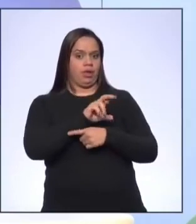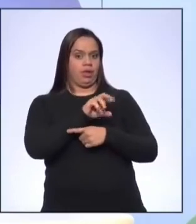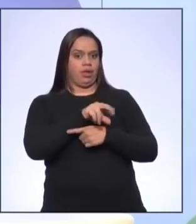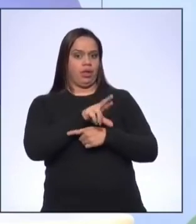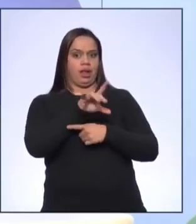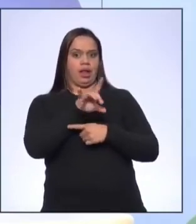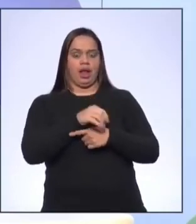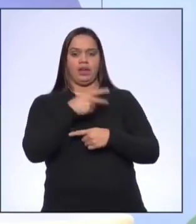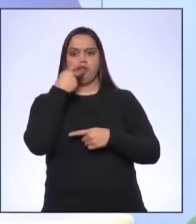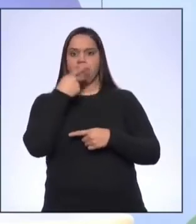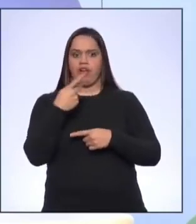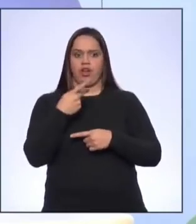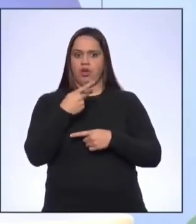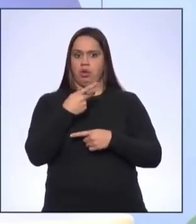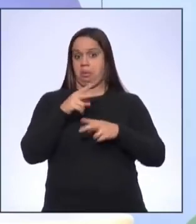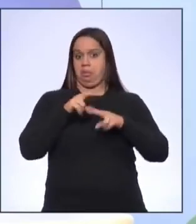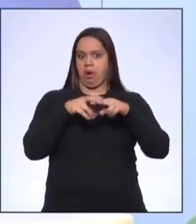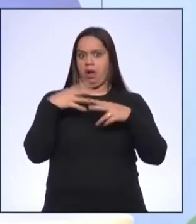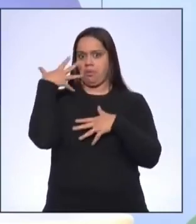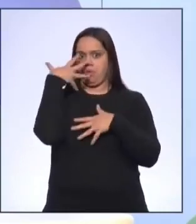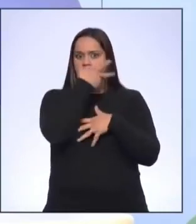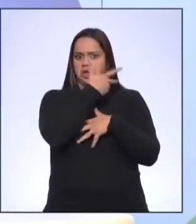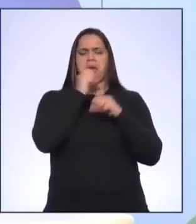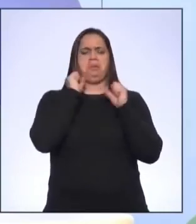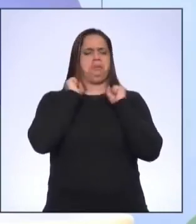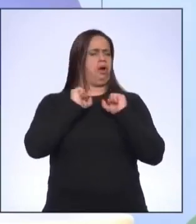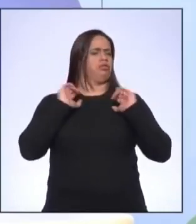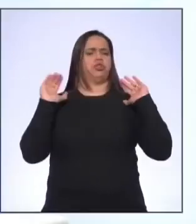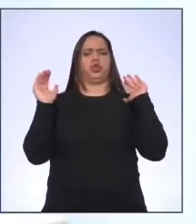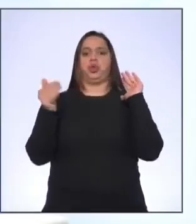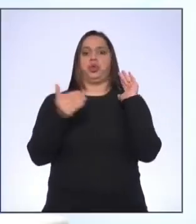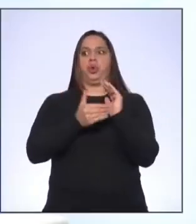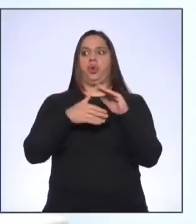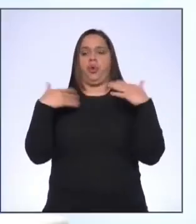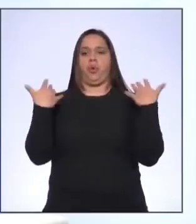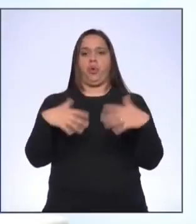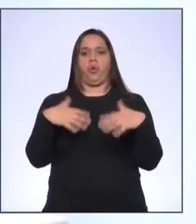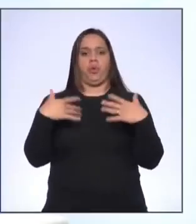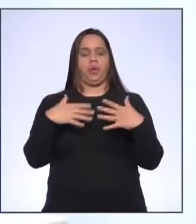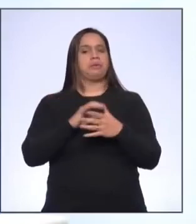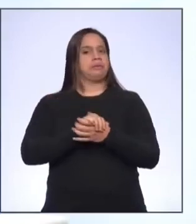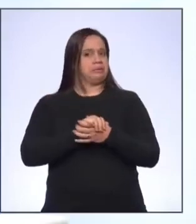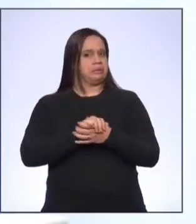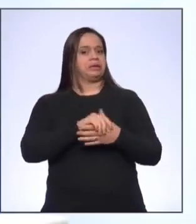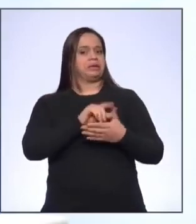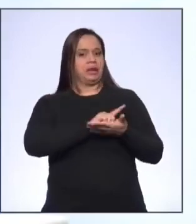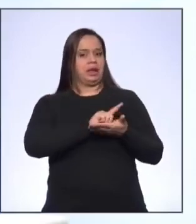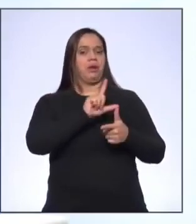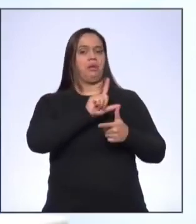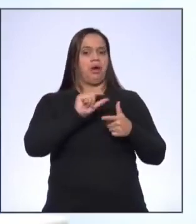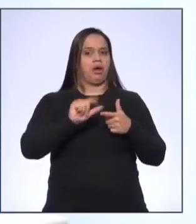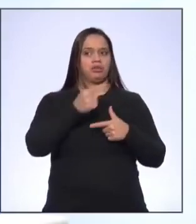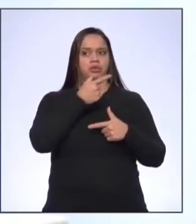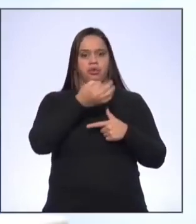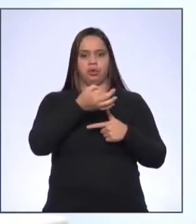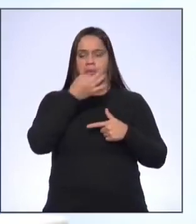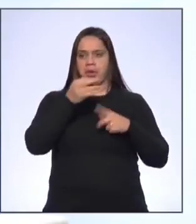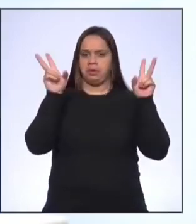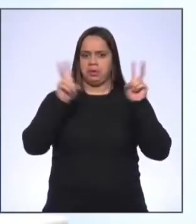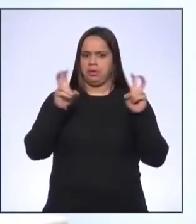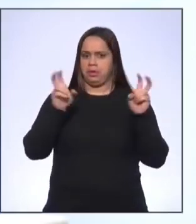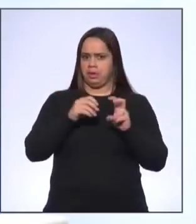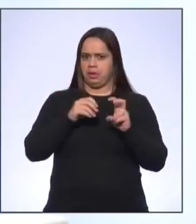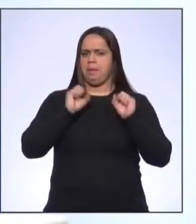tudo em nome da beleza. Polêmico ele, hein? Polêmico. Valeria um artigo de opinião com este tema dele. Vale desafio, tudo em nome